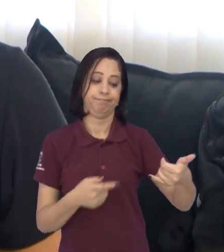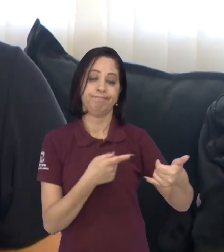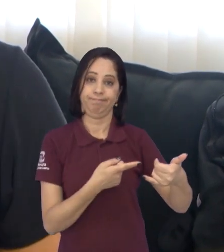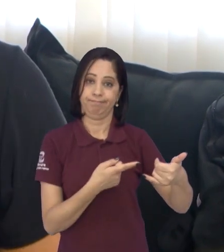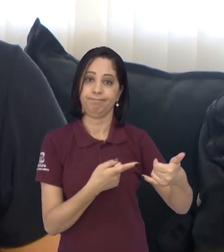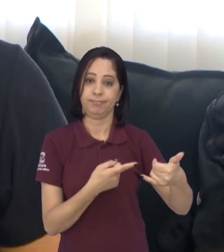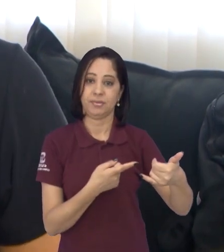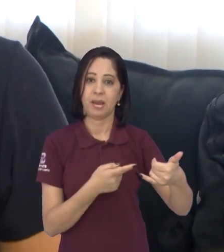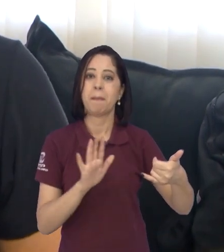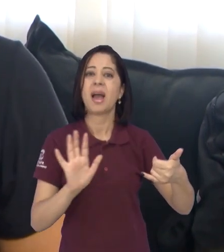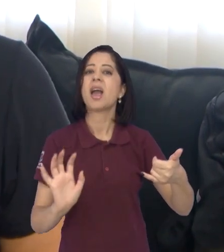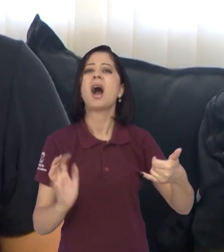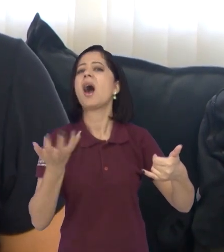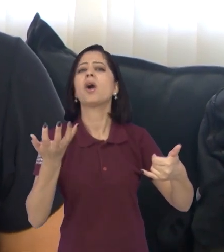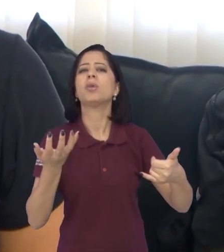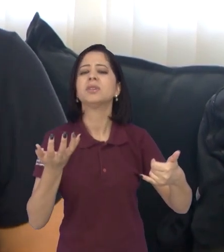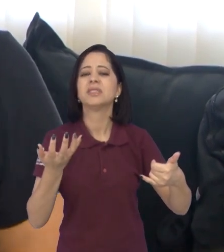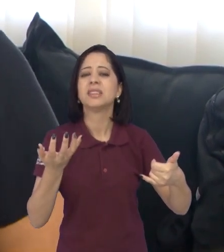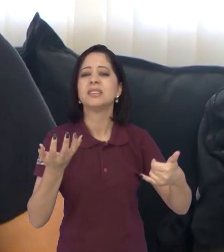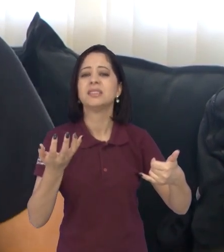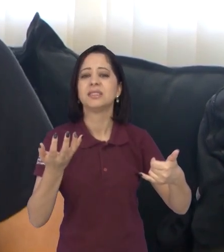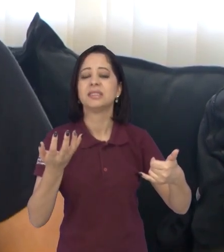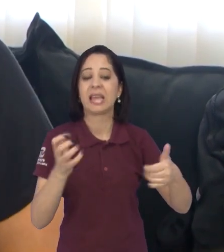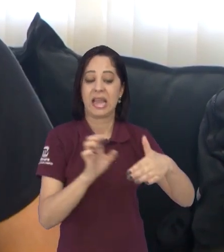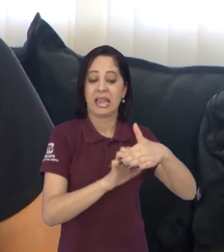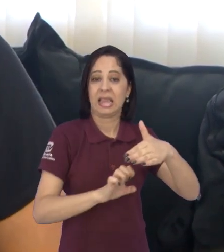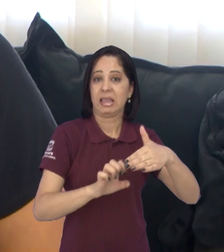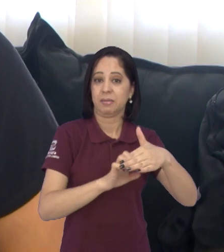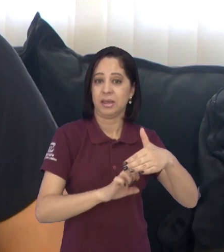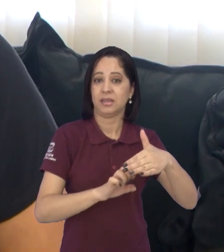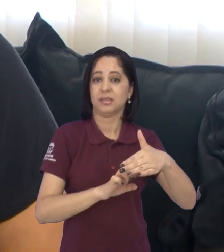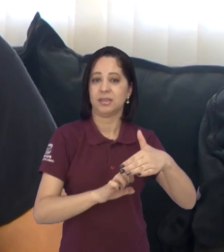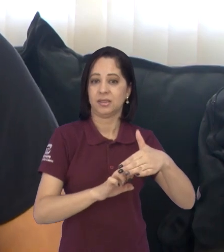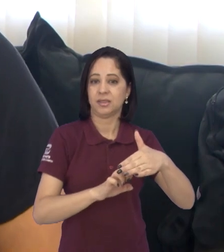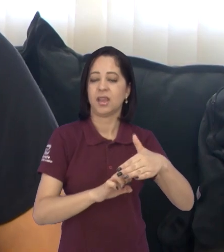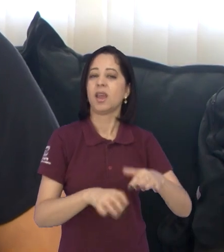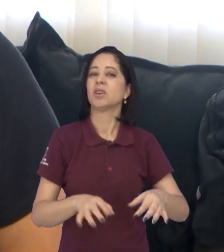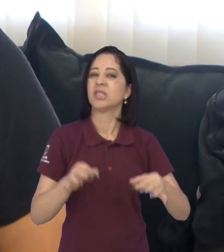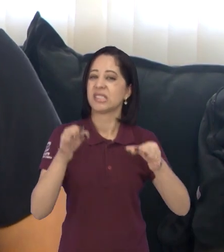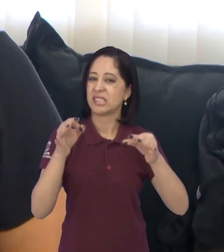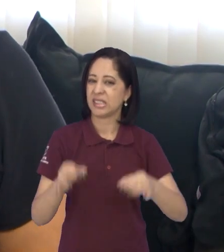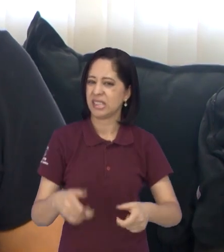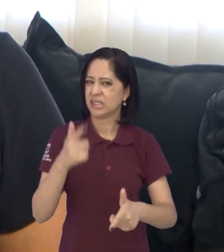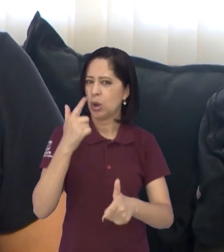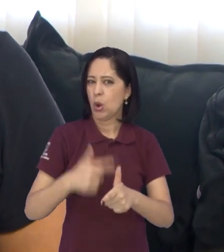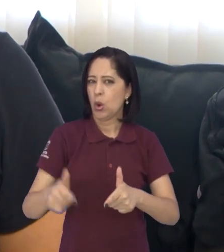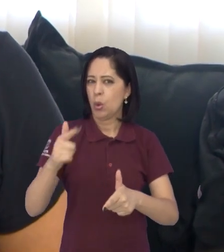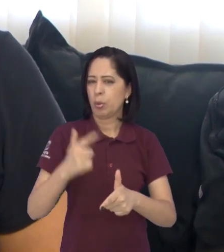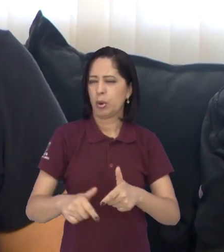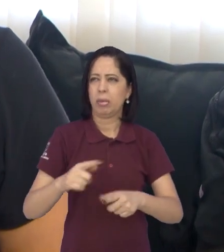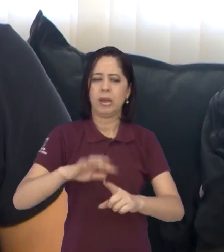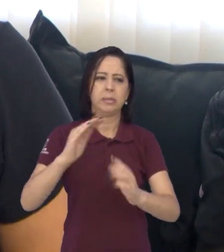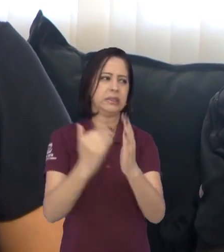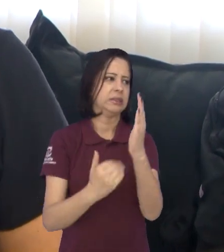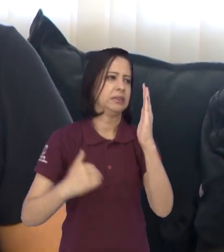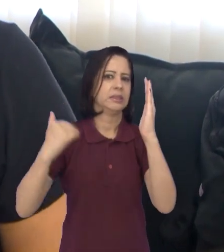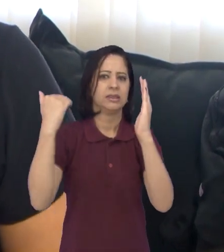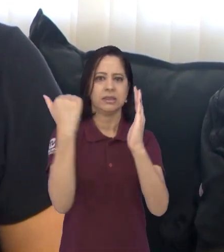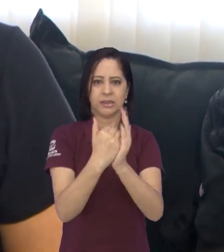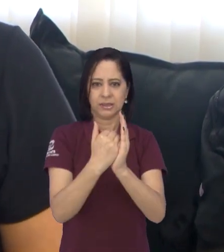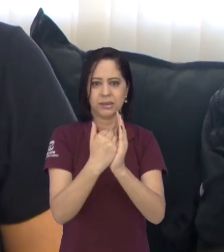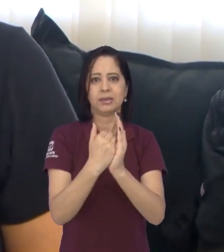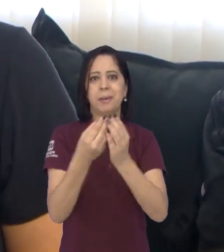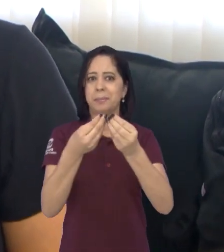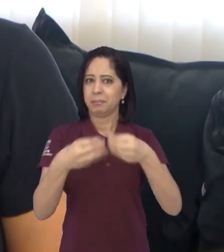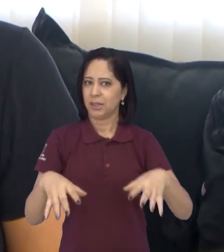isso acontece em pequenas e grandes empresas? Tenho certeza que é um baita prejuízo, não é mesmo? E eu vou